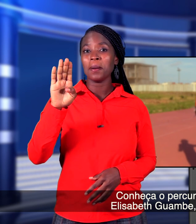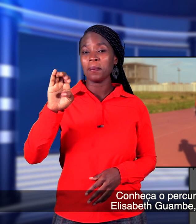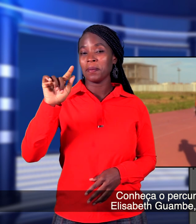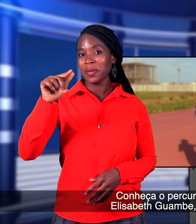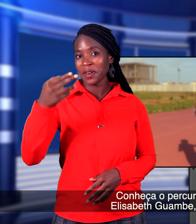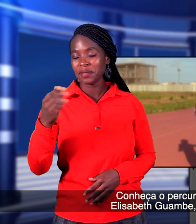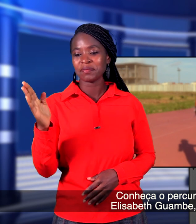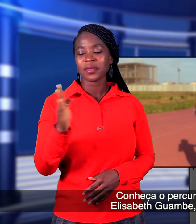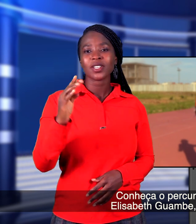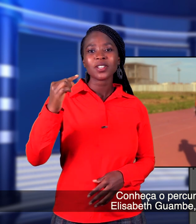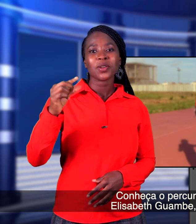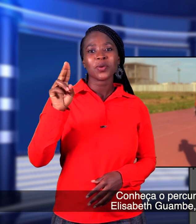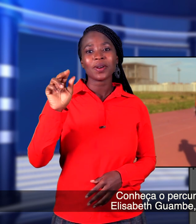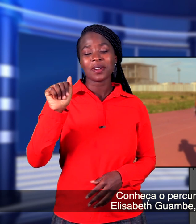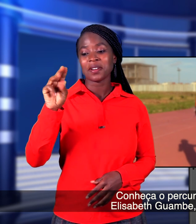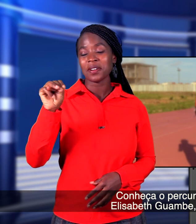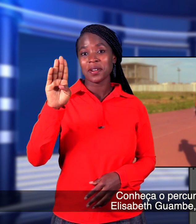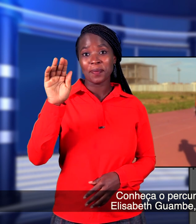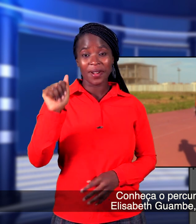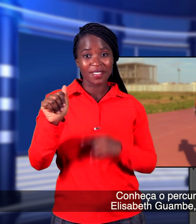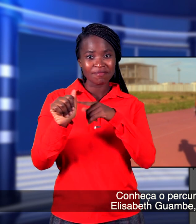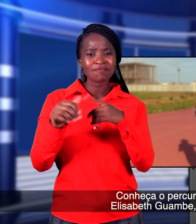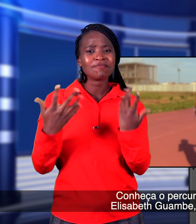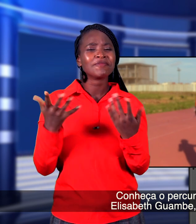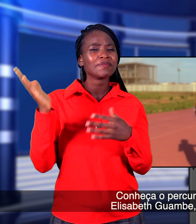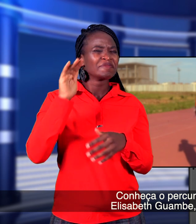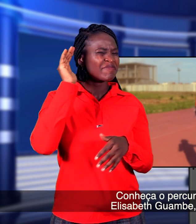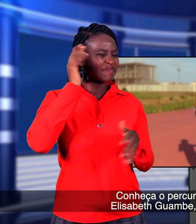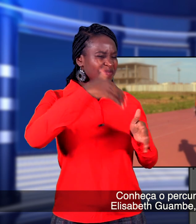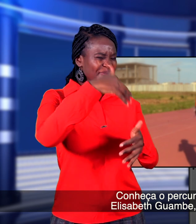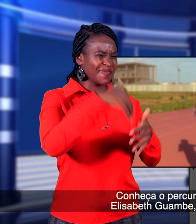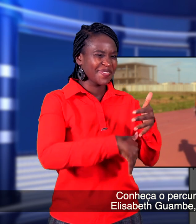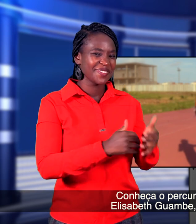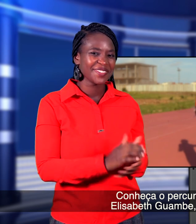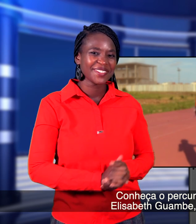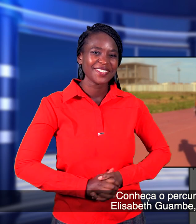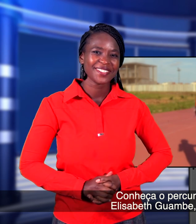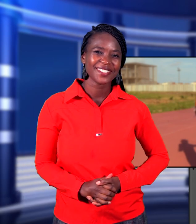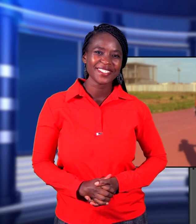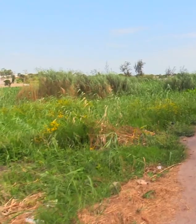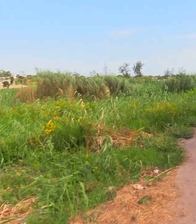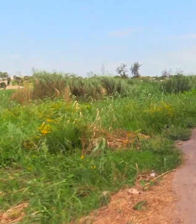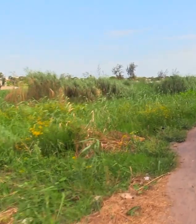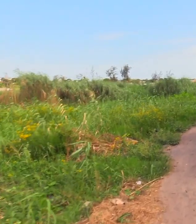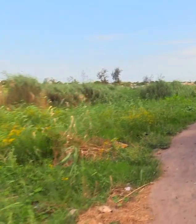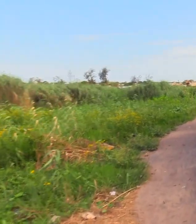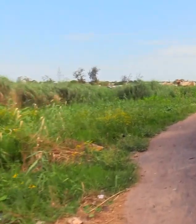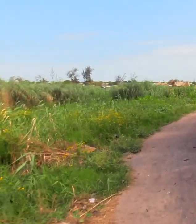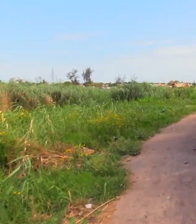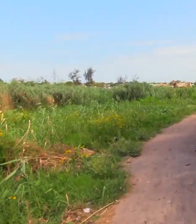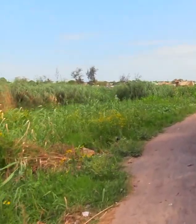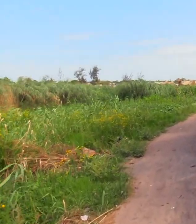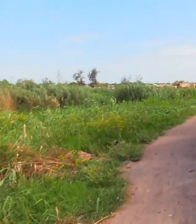2021. Conheça o percurso desportivo de Elizabeth Gwambi na peça a seguir.